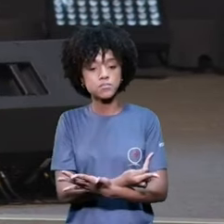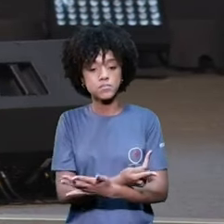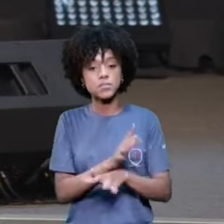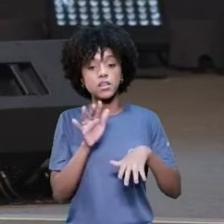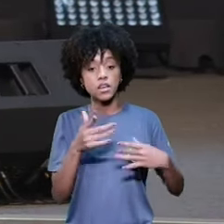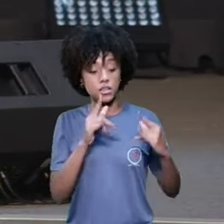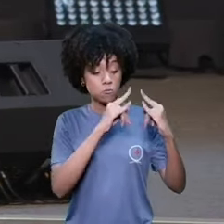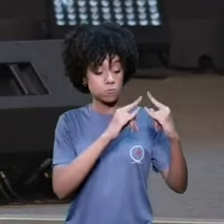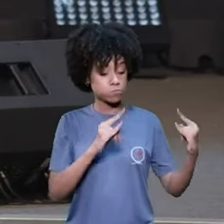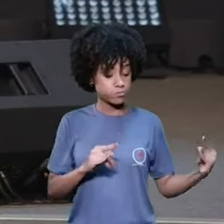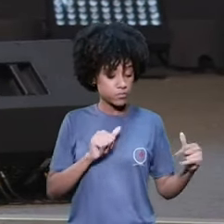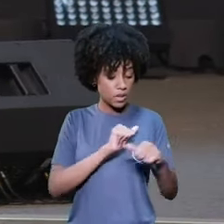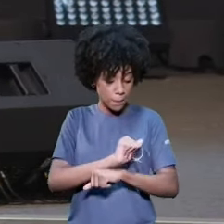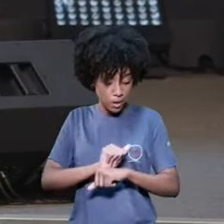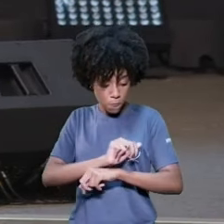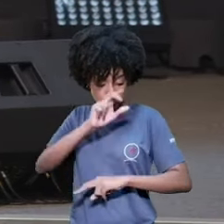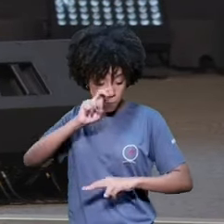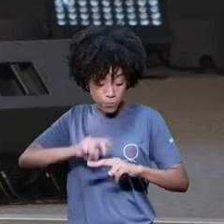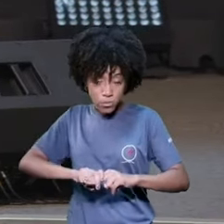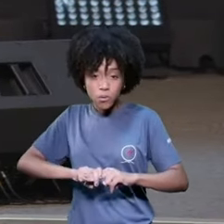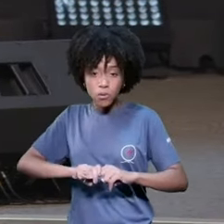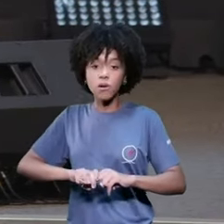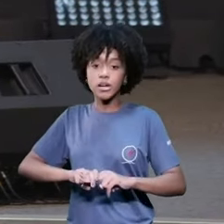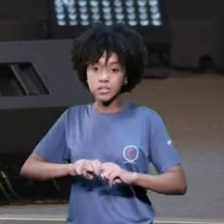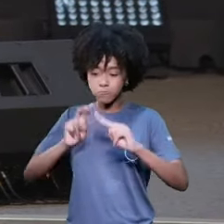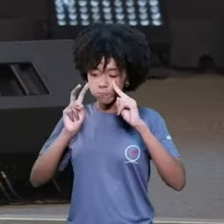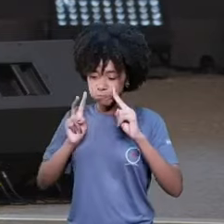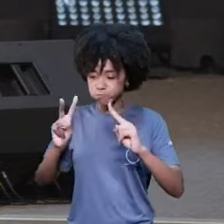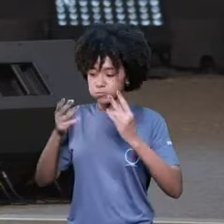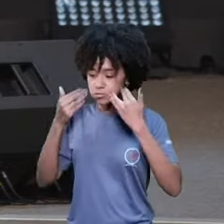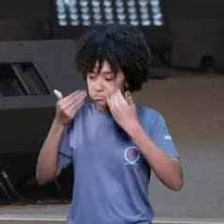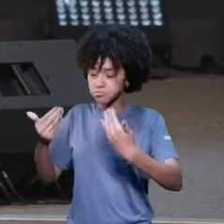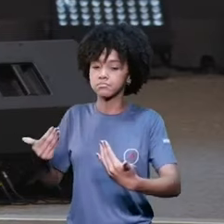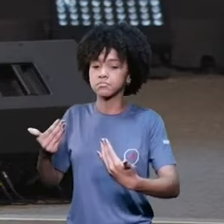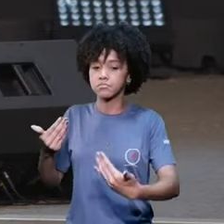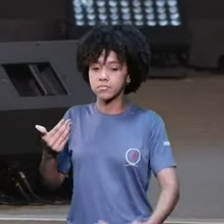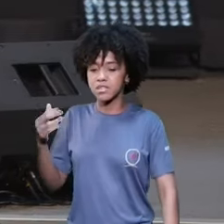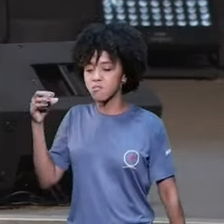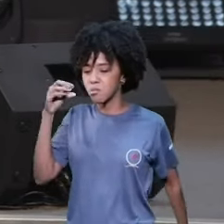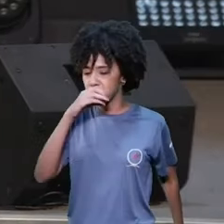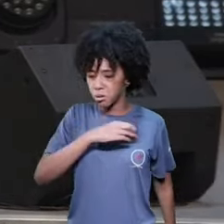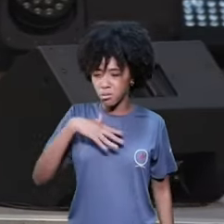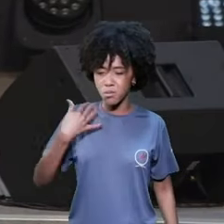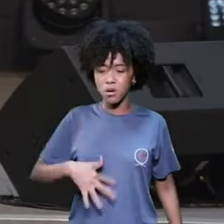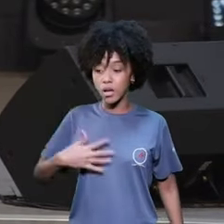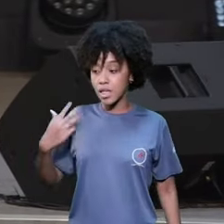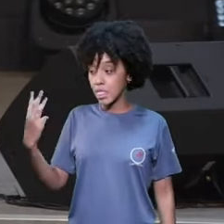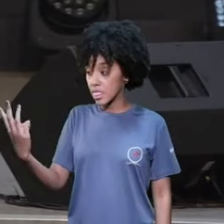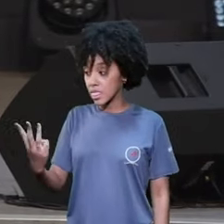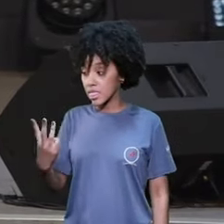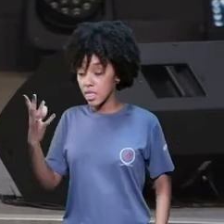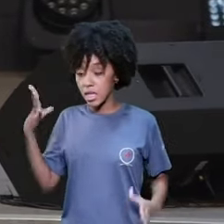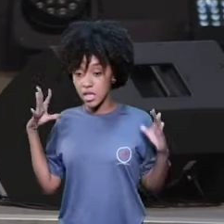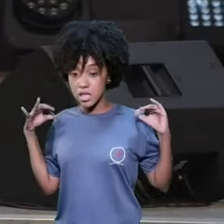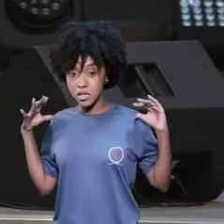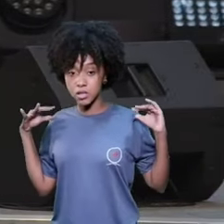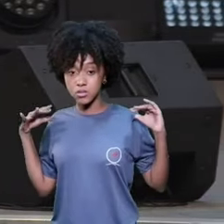maior calor do dia, 43 graus na sombra, 99 anos de idade, 3 anos aparece. Pastor, o que ele faz?